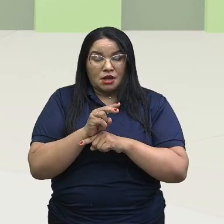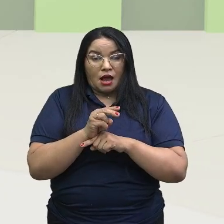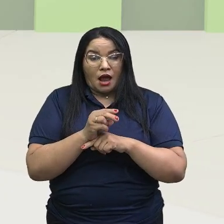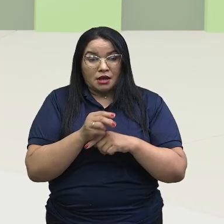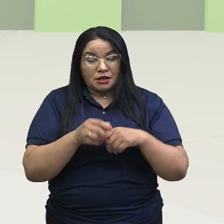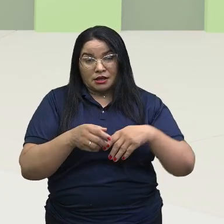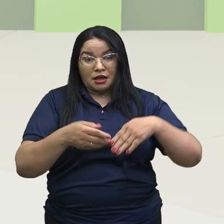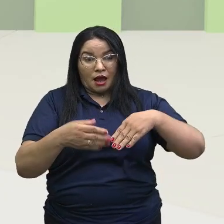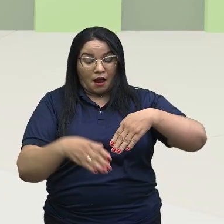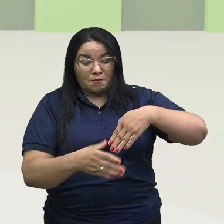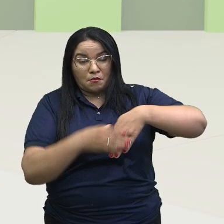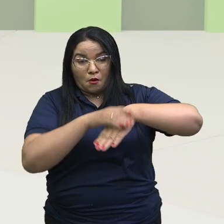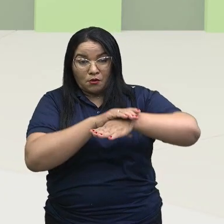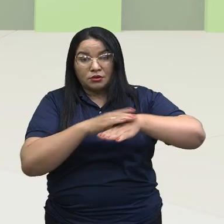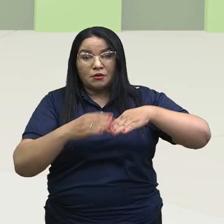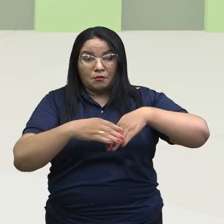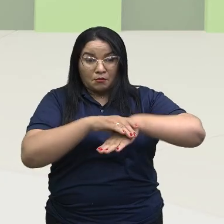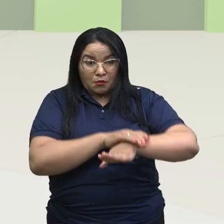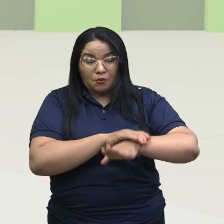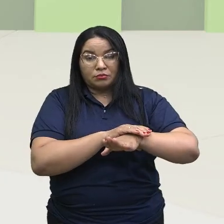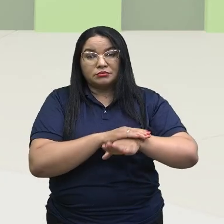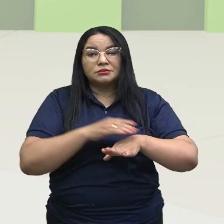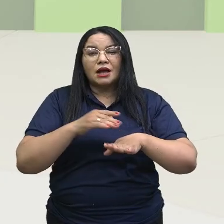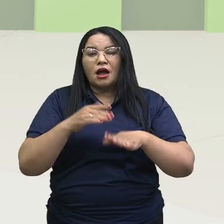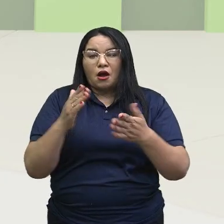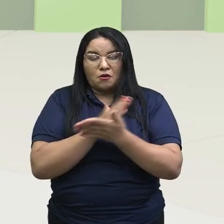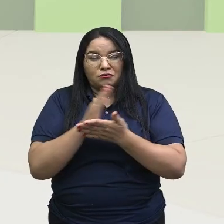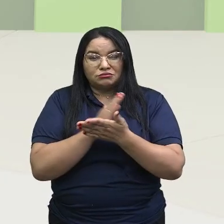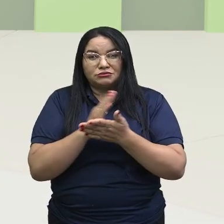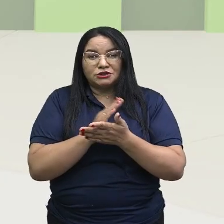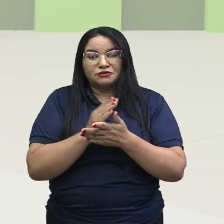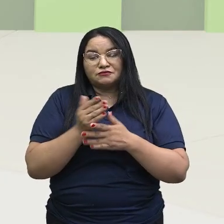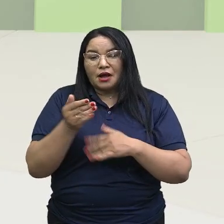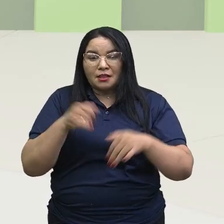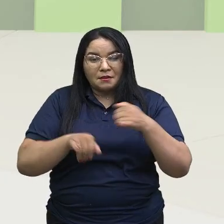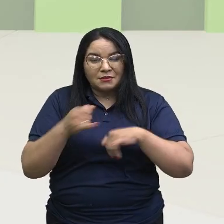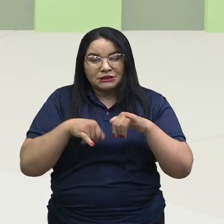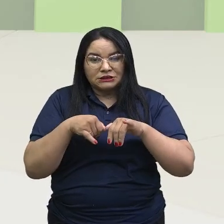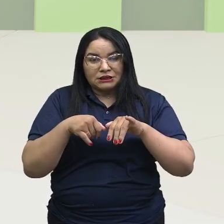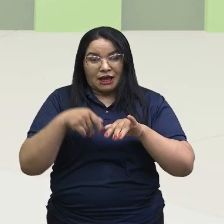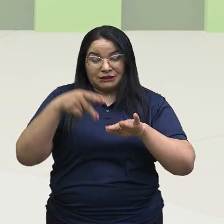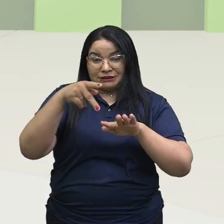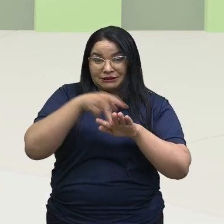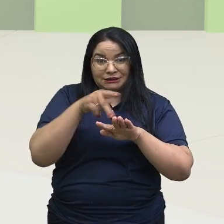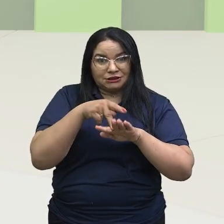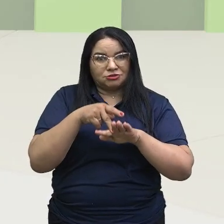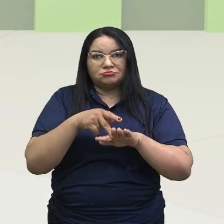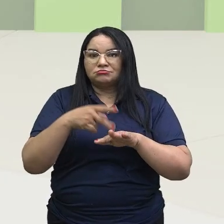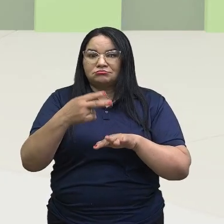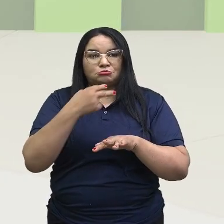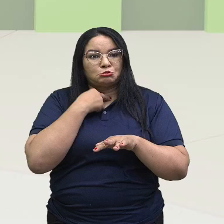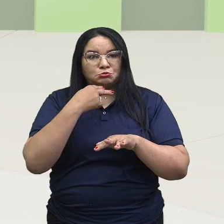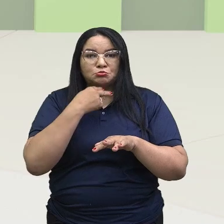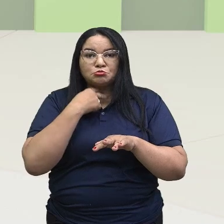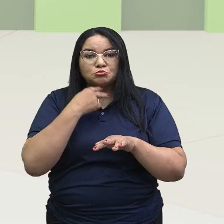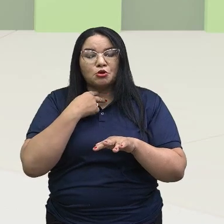A bota, tem gente que vai para o laboratório de sandália. Tem gente que vai para o